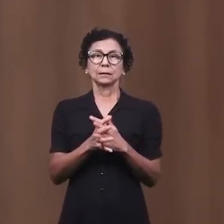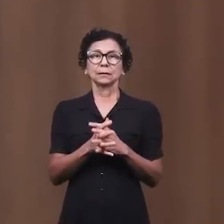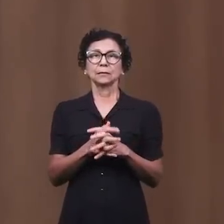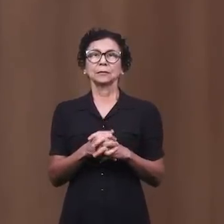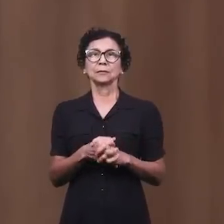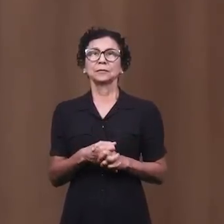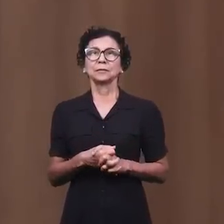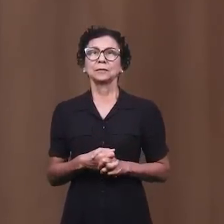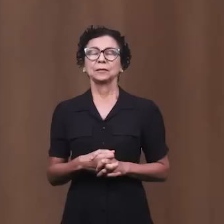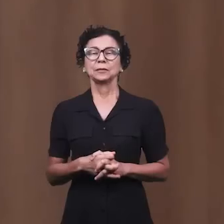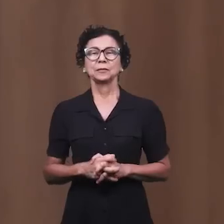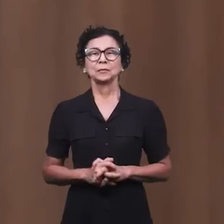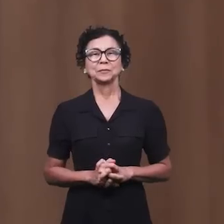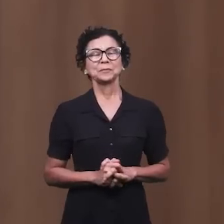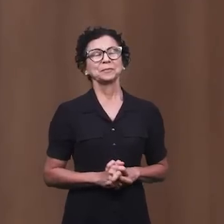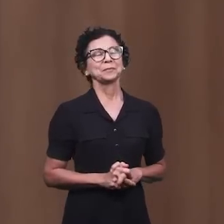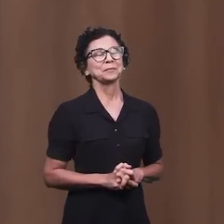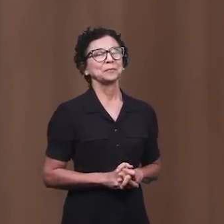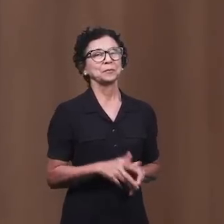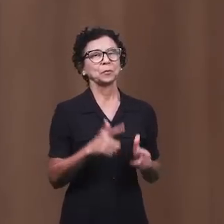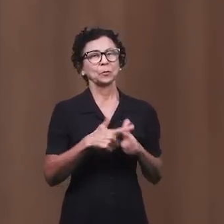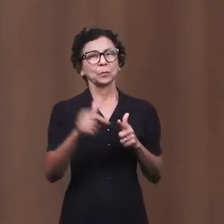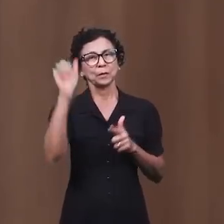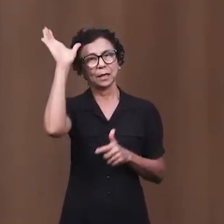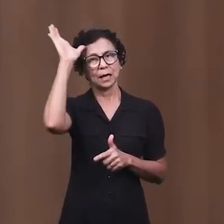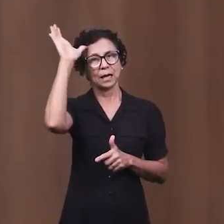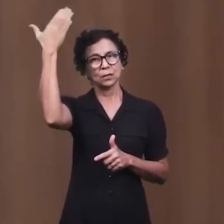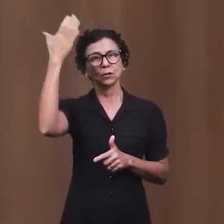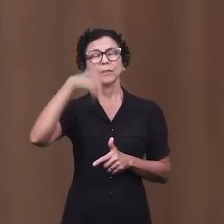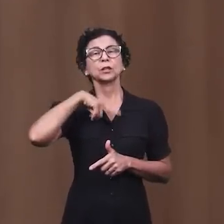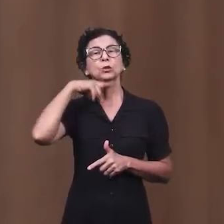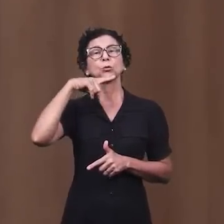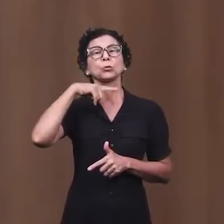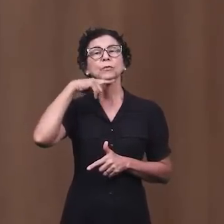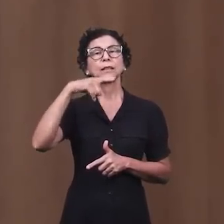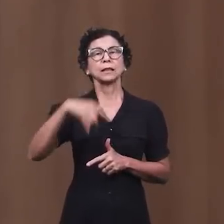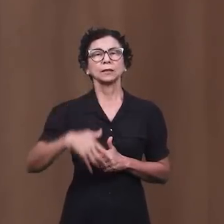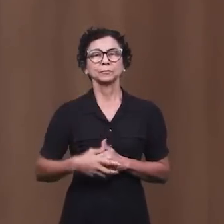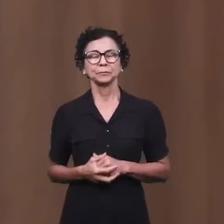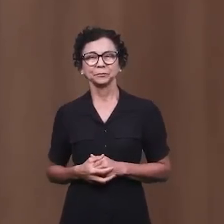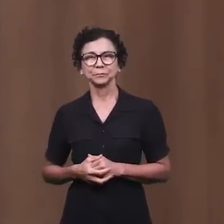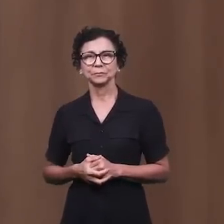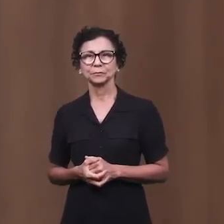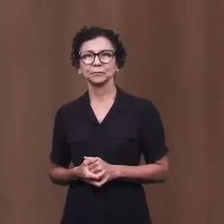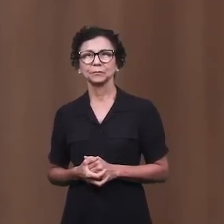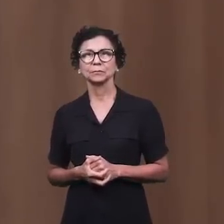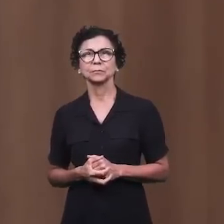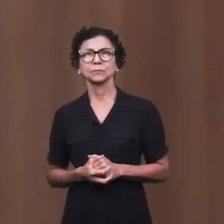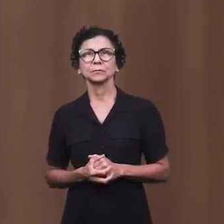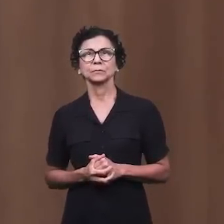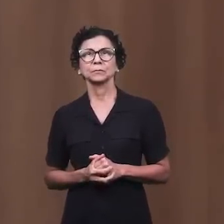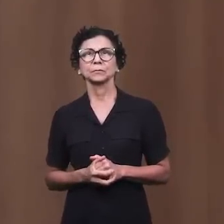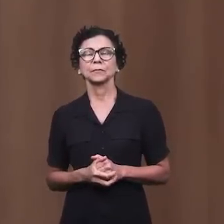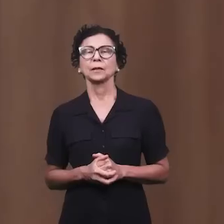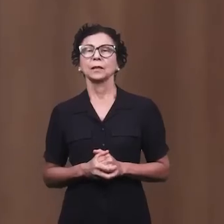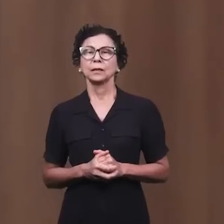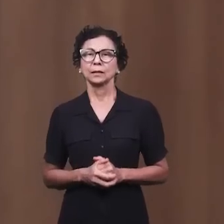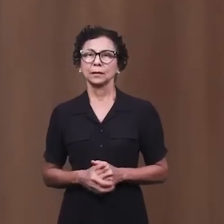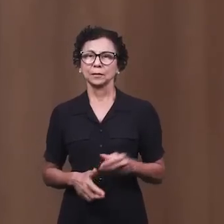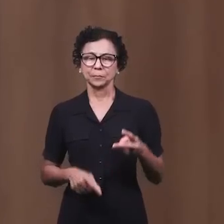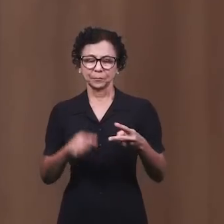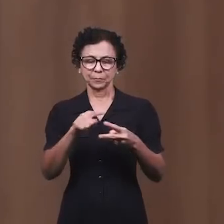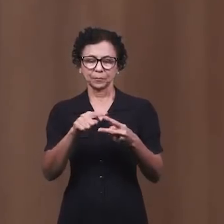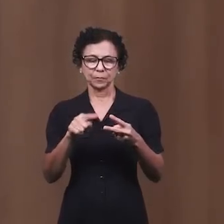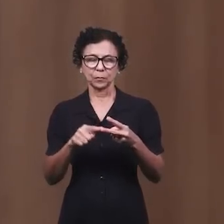para resolver um problema de vez no nosso meio, que se chama culto presencial e culto